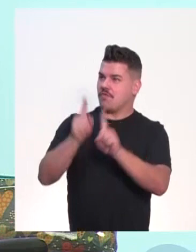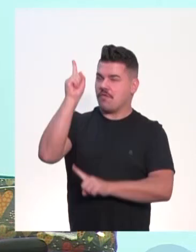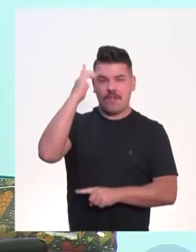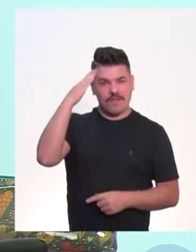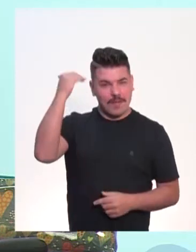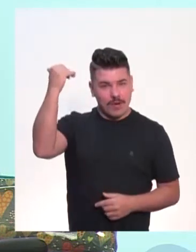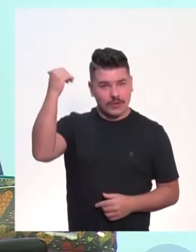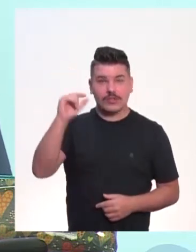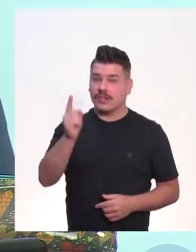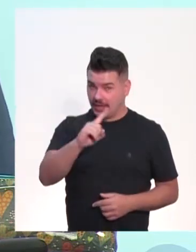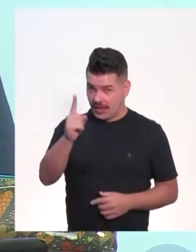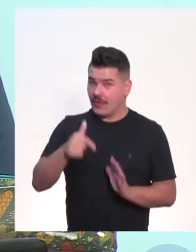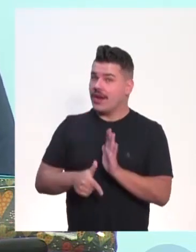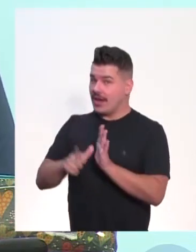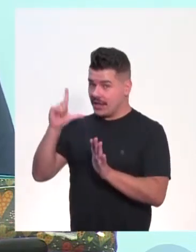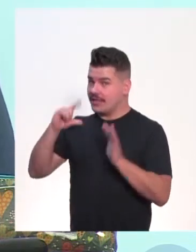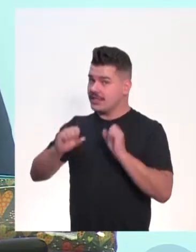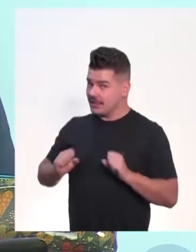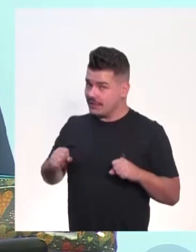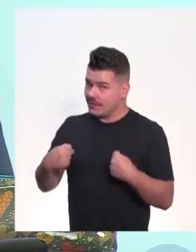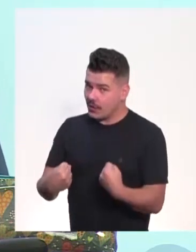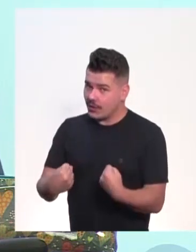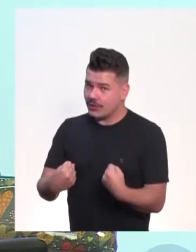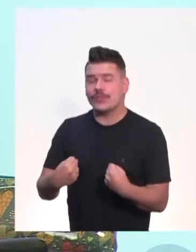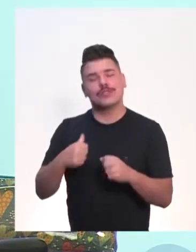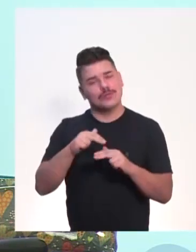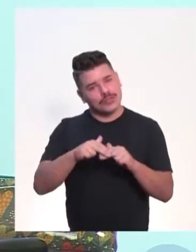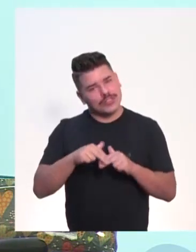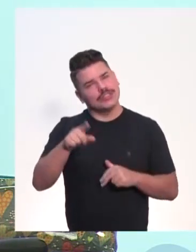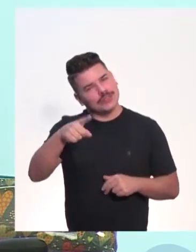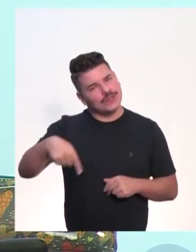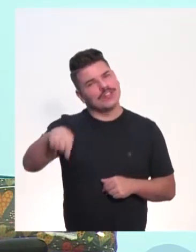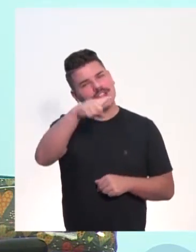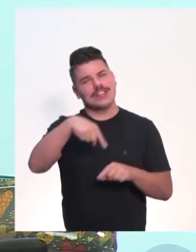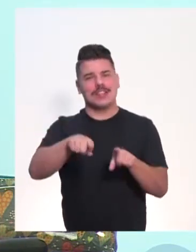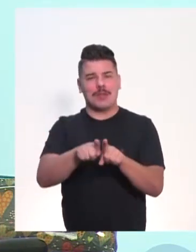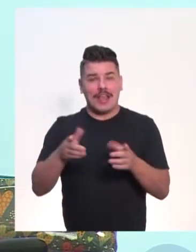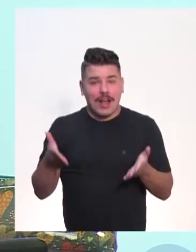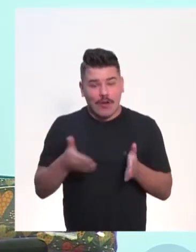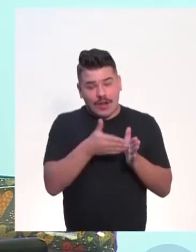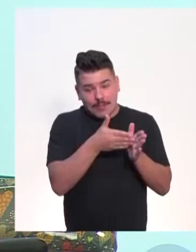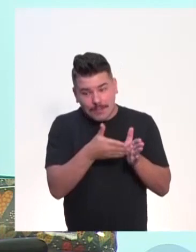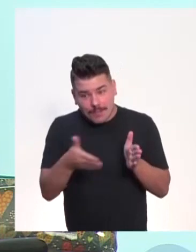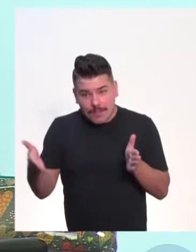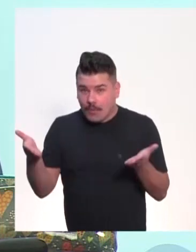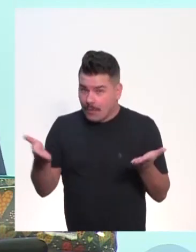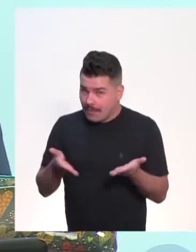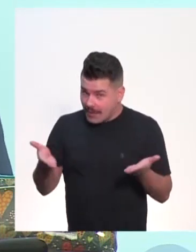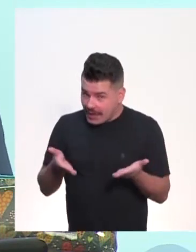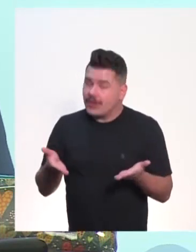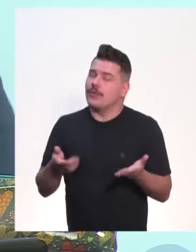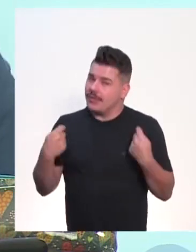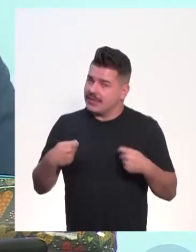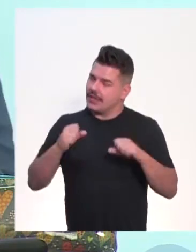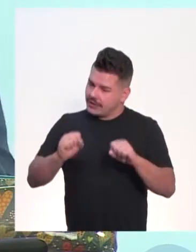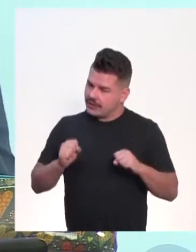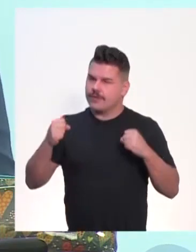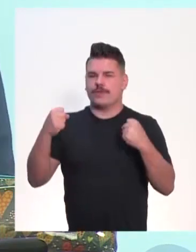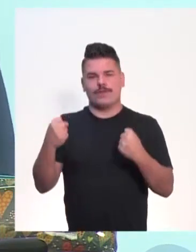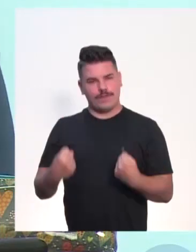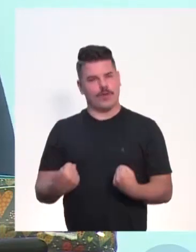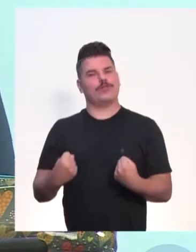colocar esforço. Então, para estudar e para a gente ter sucesso nessa nova etapa que a gente está vivendo, é importante que a gente